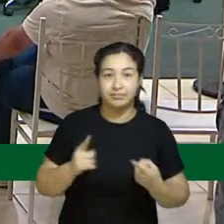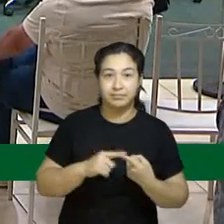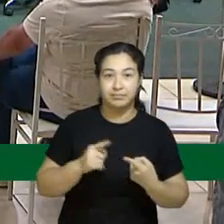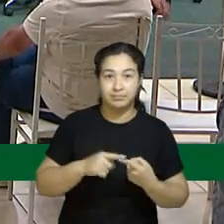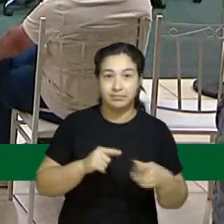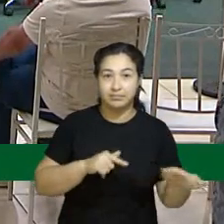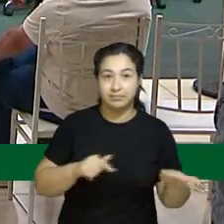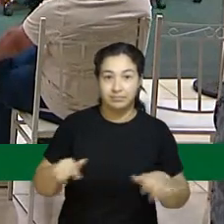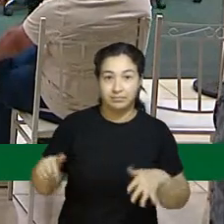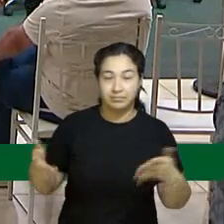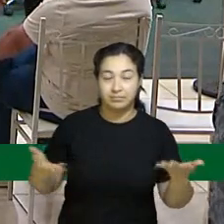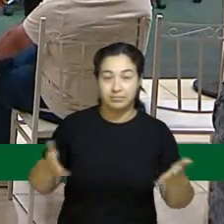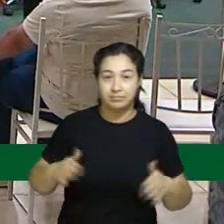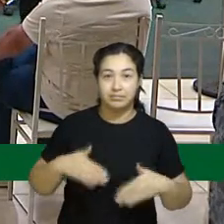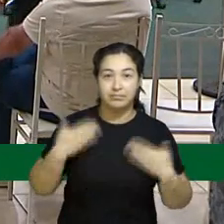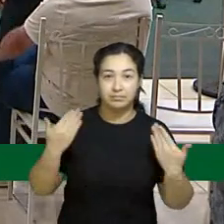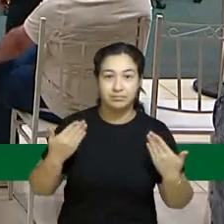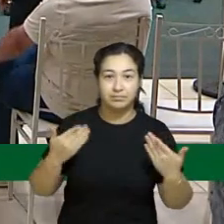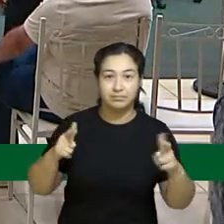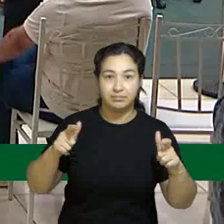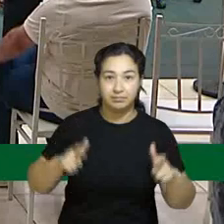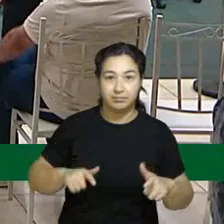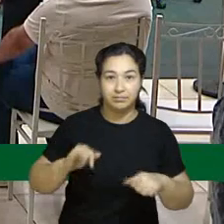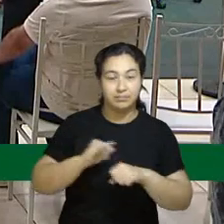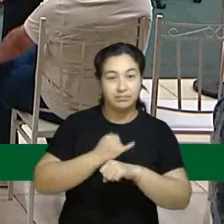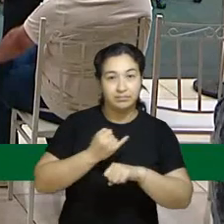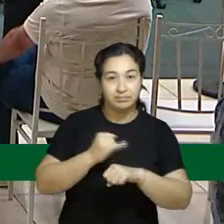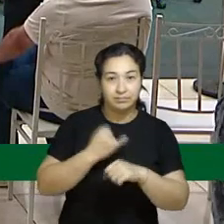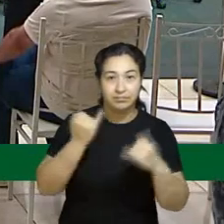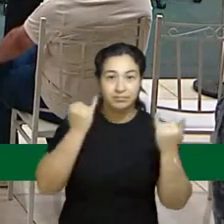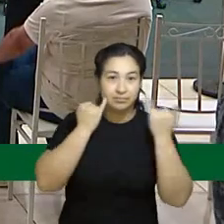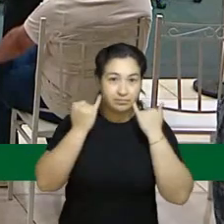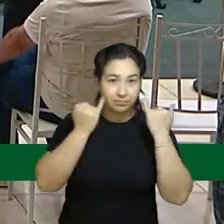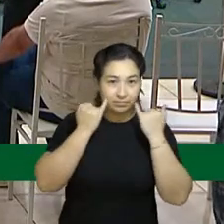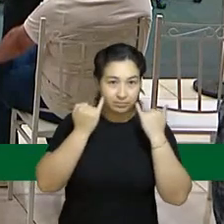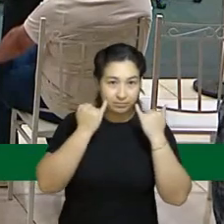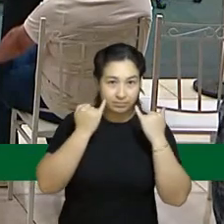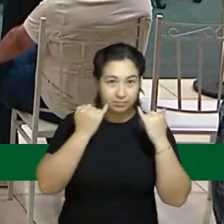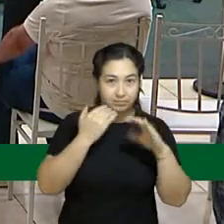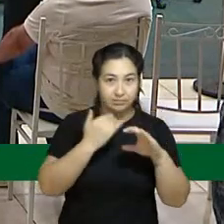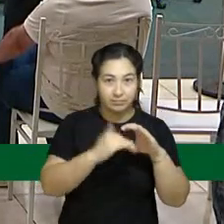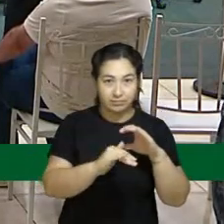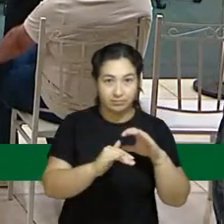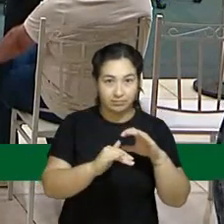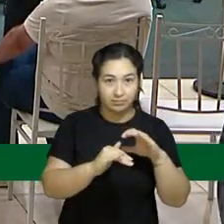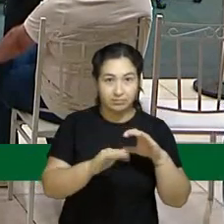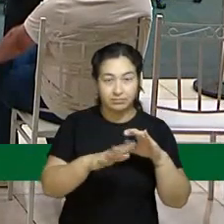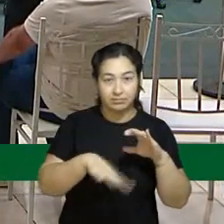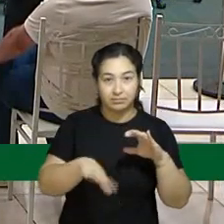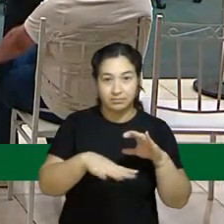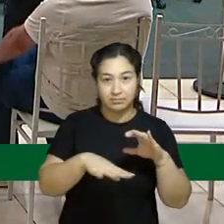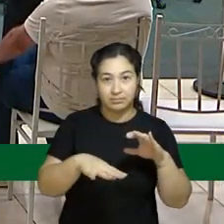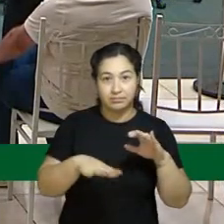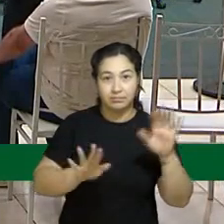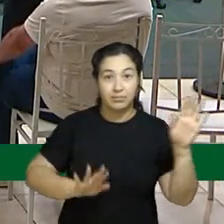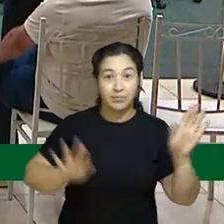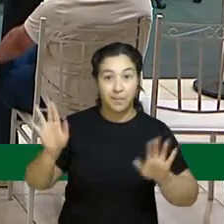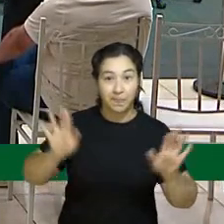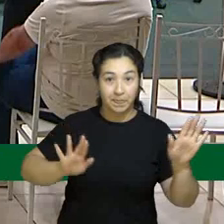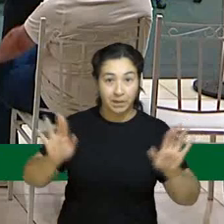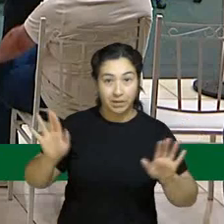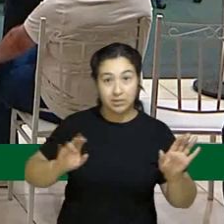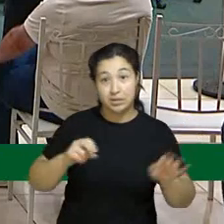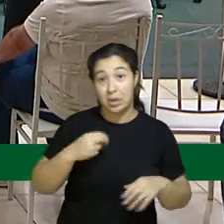de surpresa lá em Joinville com uma informação que saiu na mídia com relação à licitação ou à